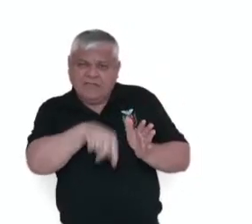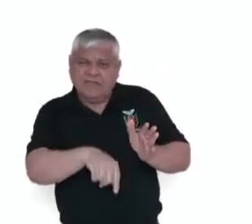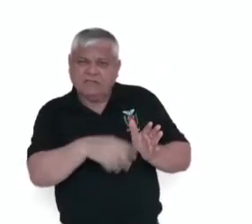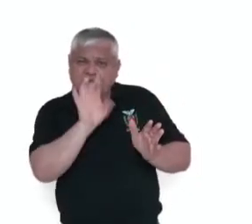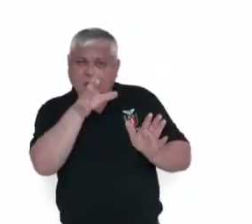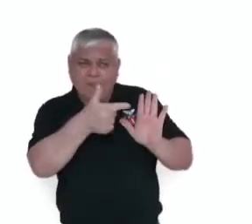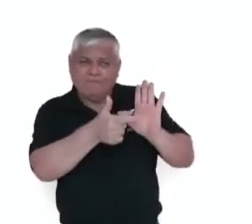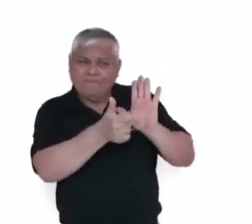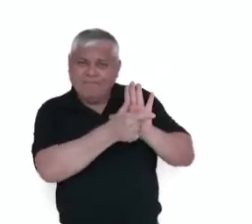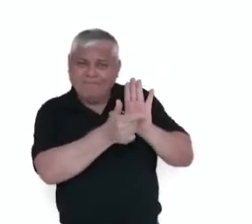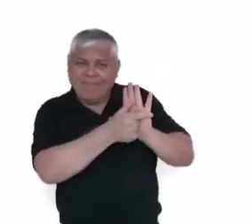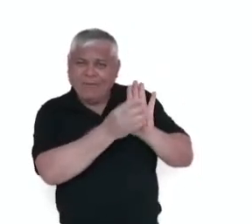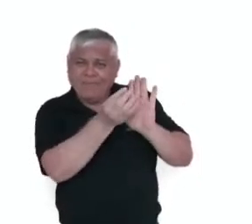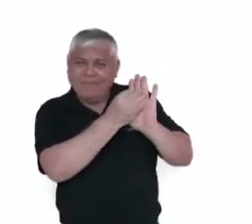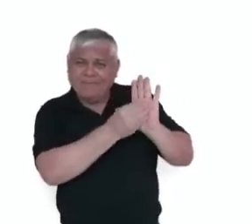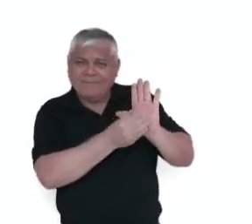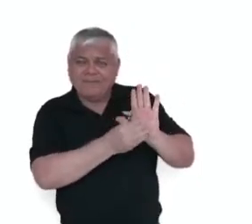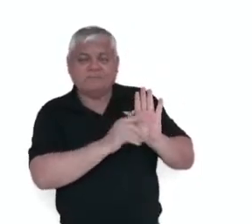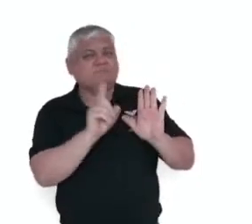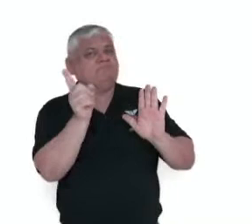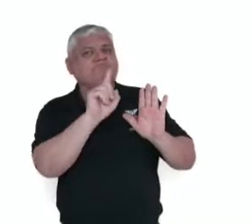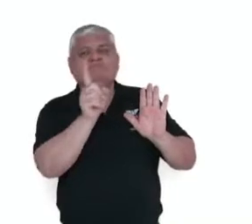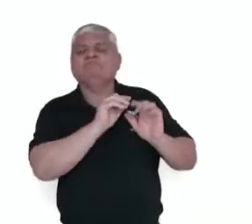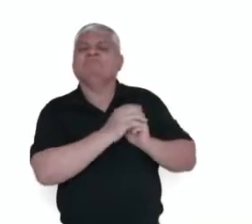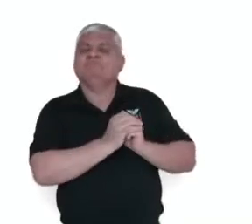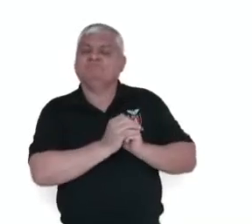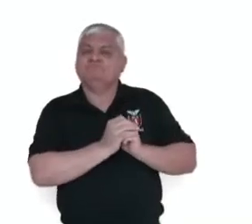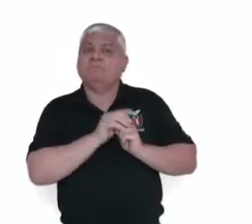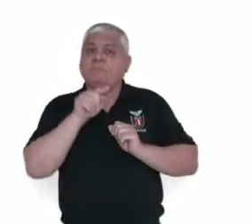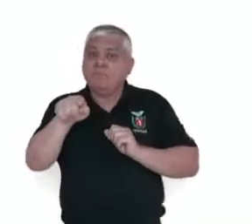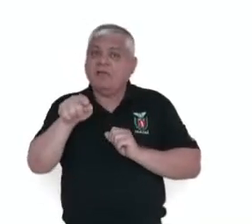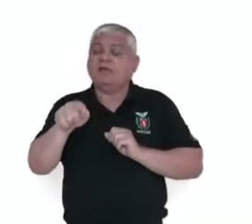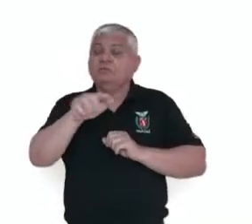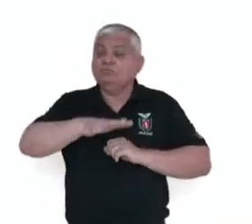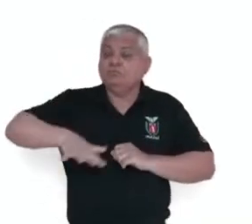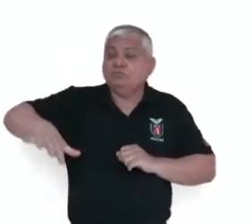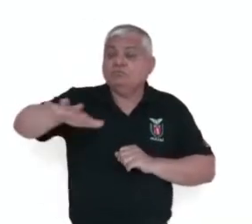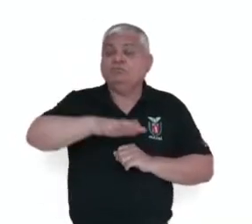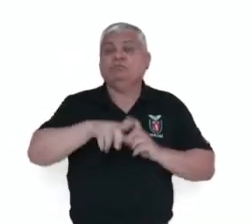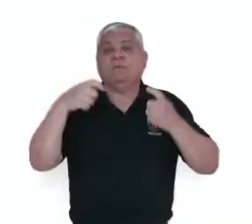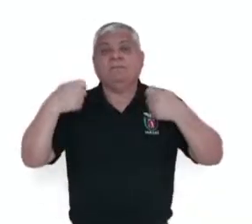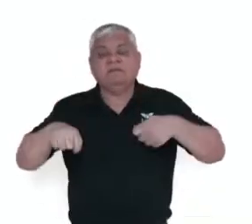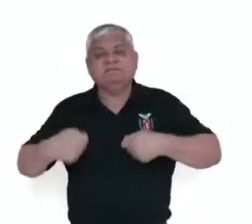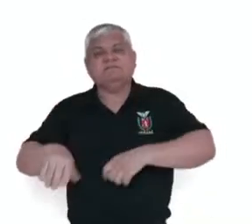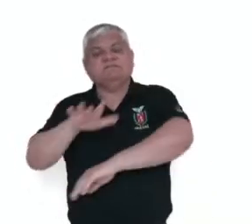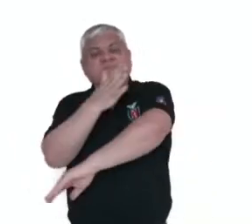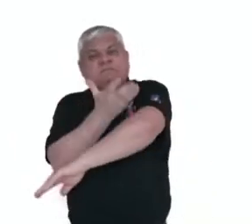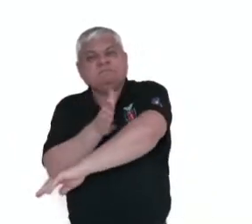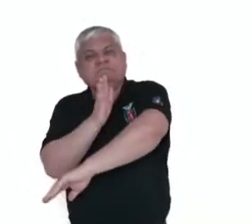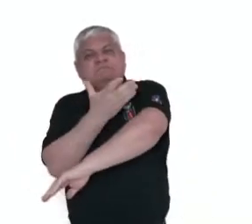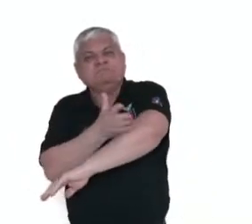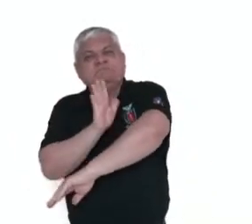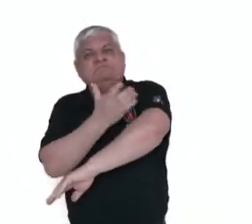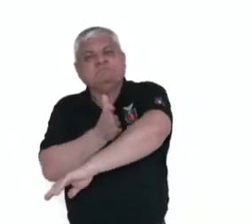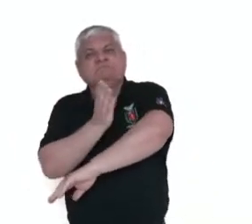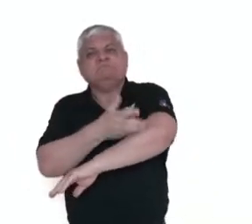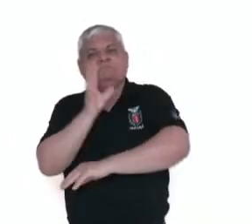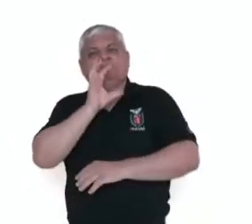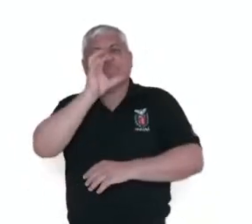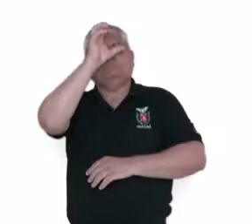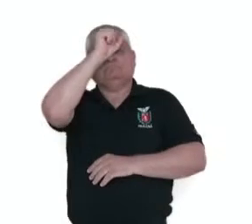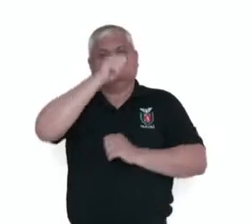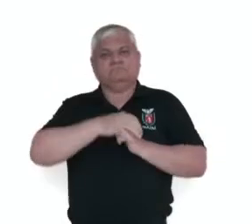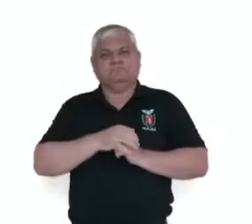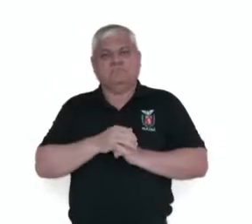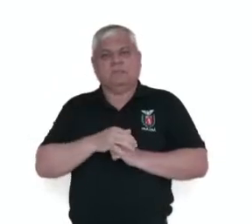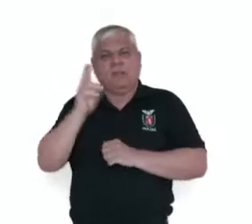políticos, mas em um sistema de estratificação ocupacional. Em outras palavras, são